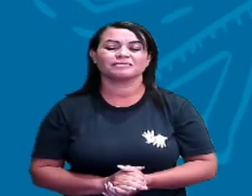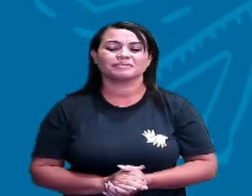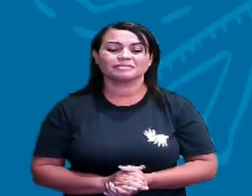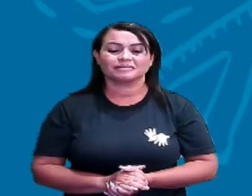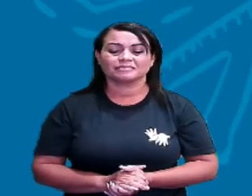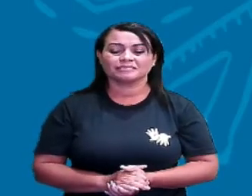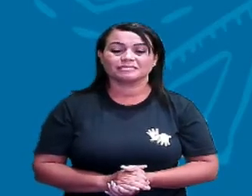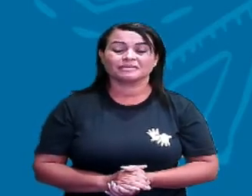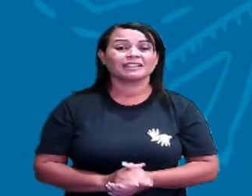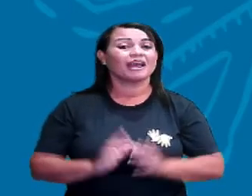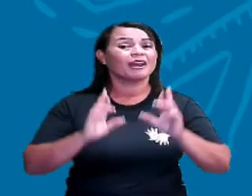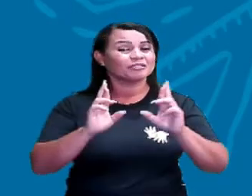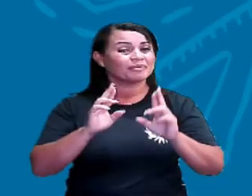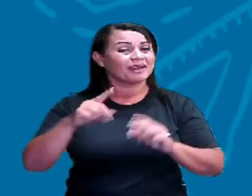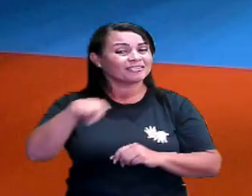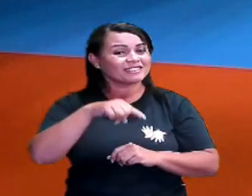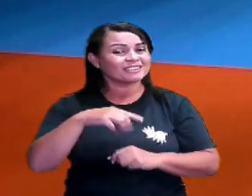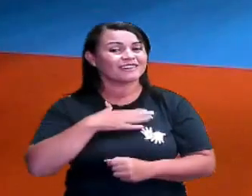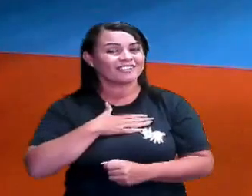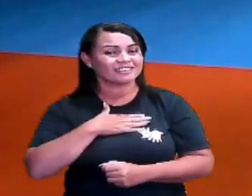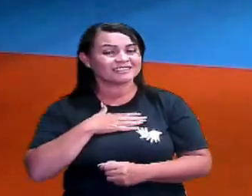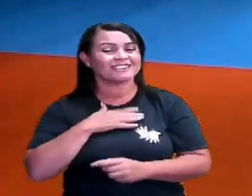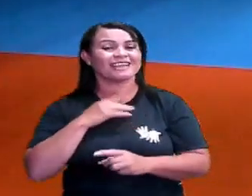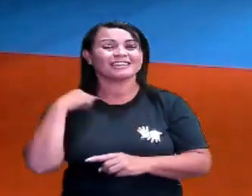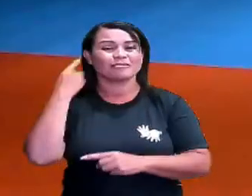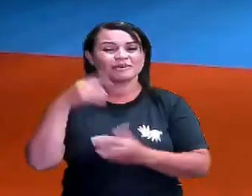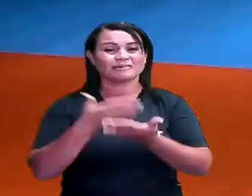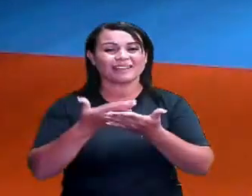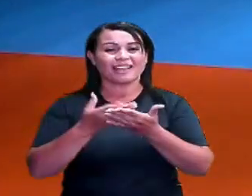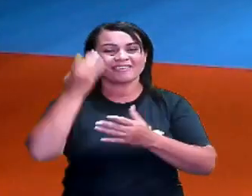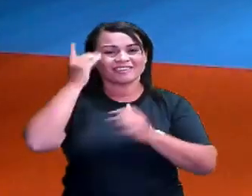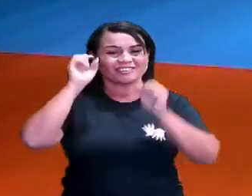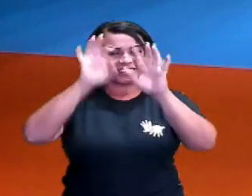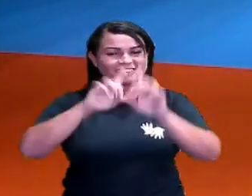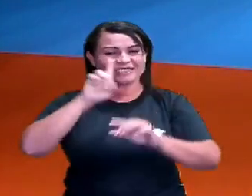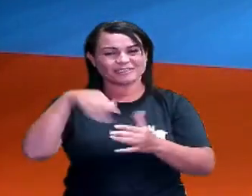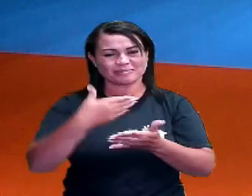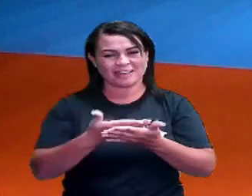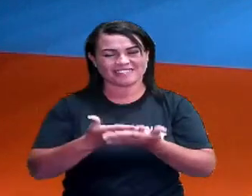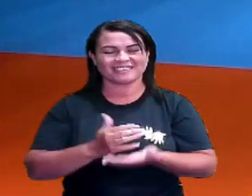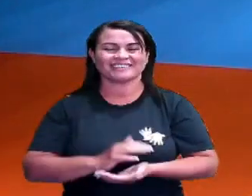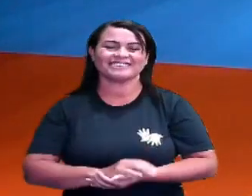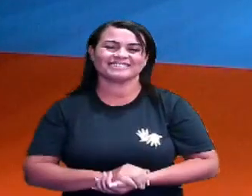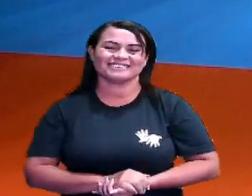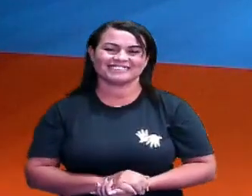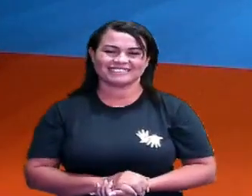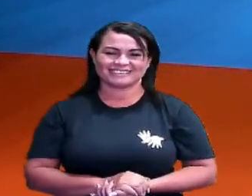Espero vocês na próxima aula. Fiquem todos com Deus e até a próxima.